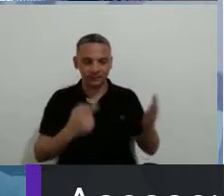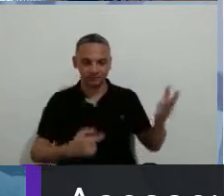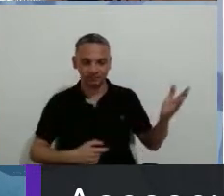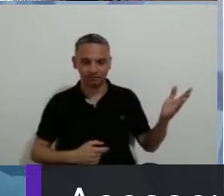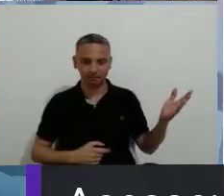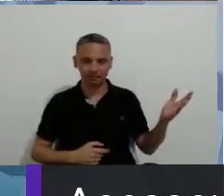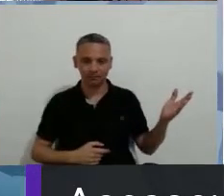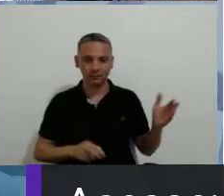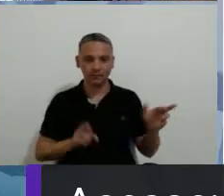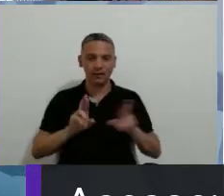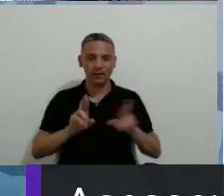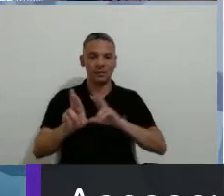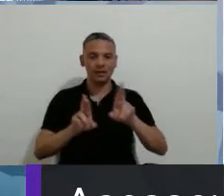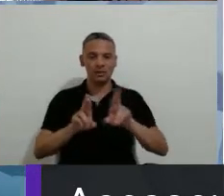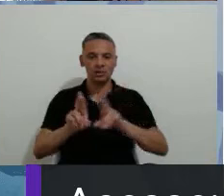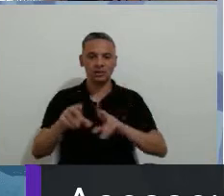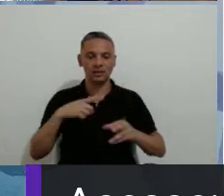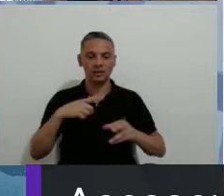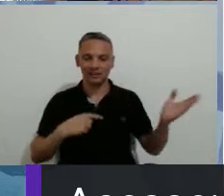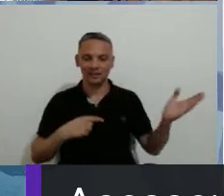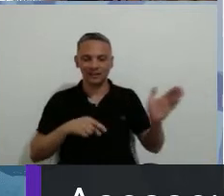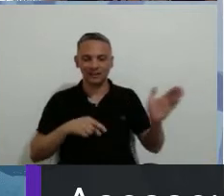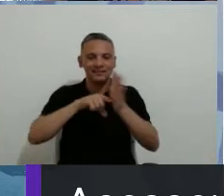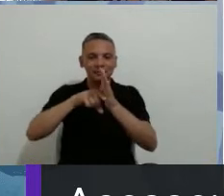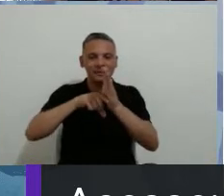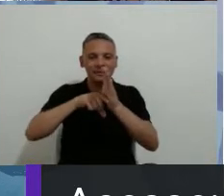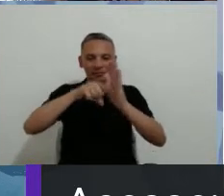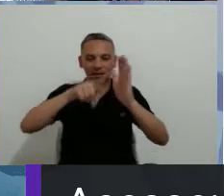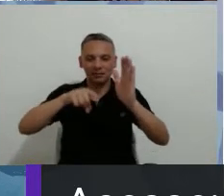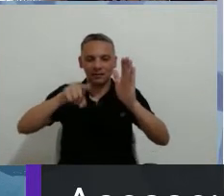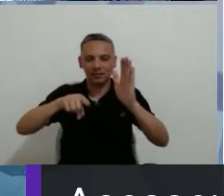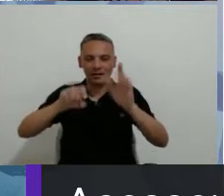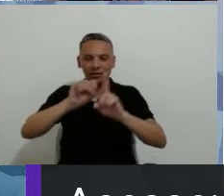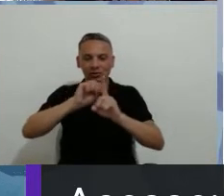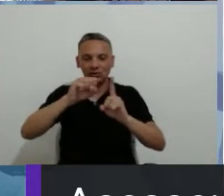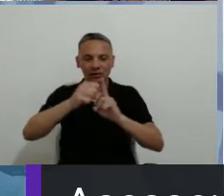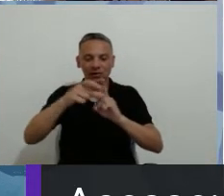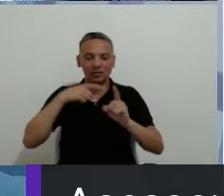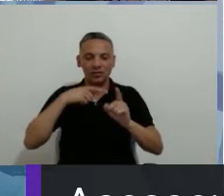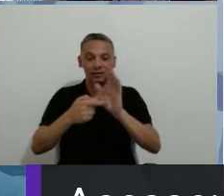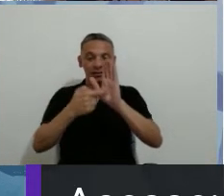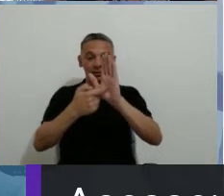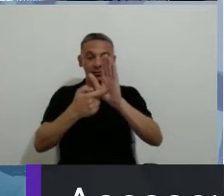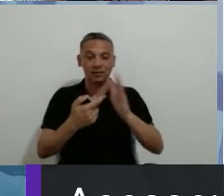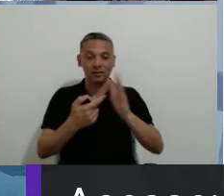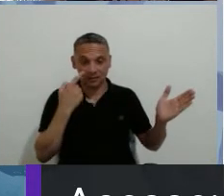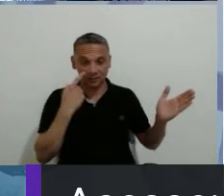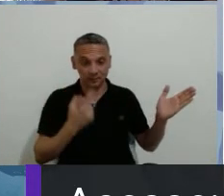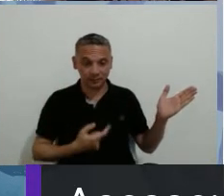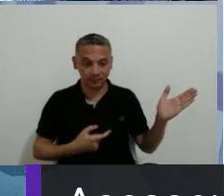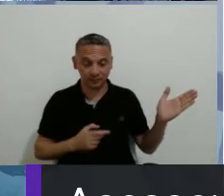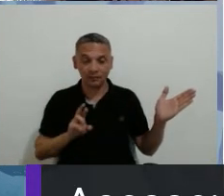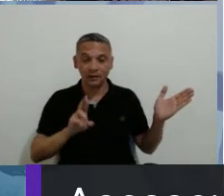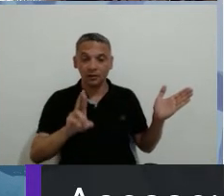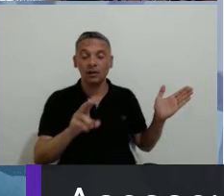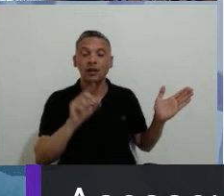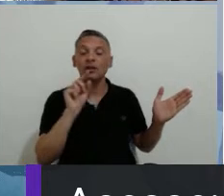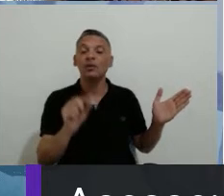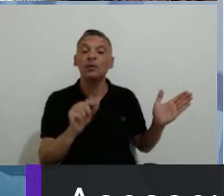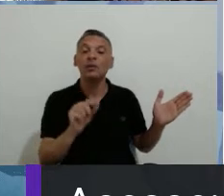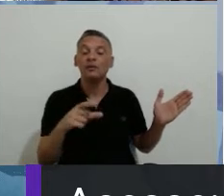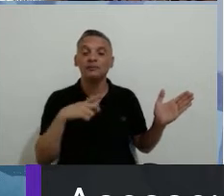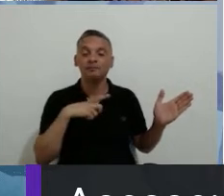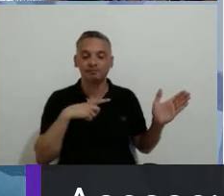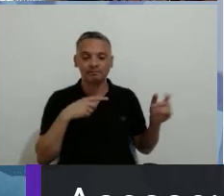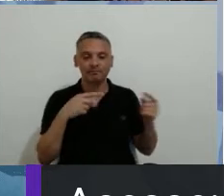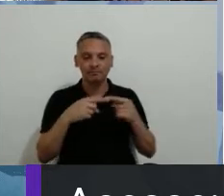de São Luís e os indicadores do eixo de assistência social que estão aqui apresentados. O resultado que aparece aqui em